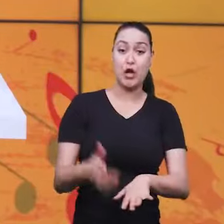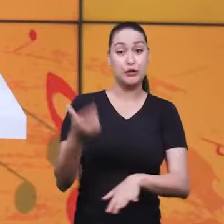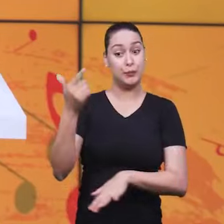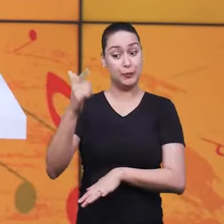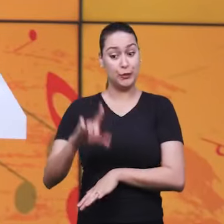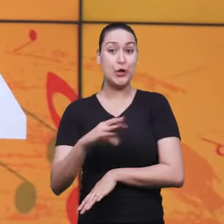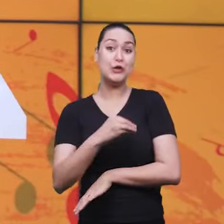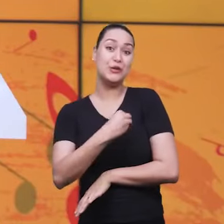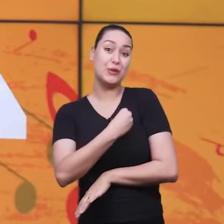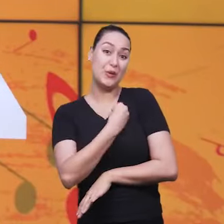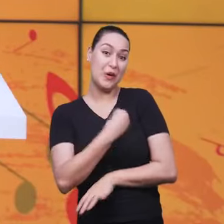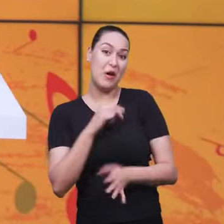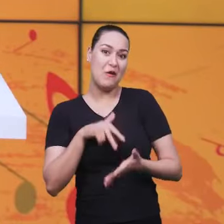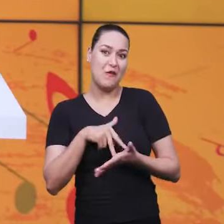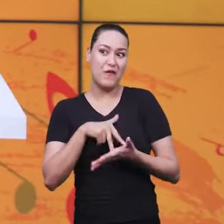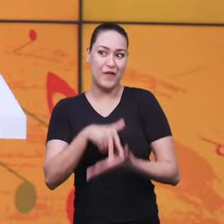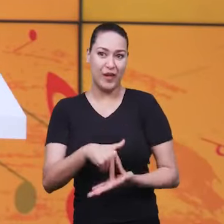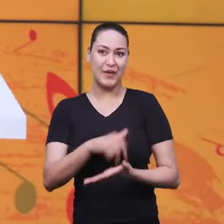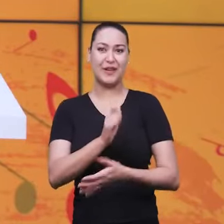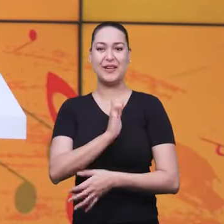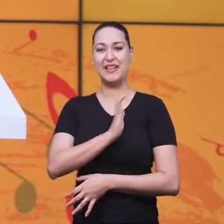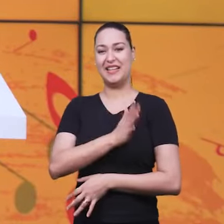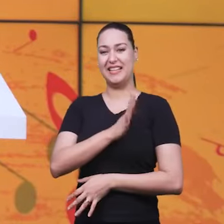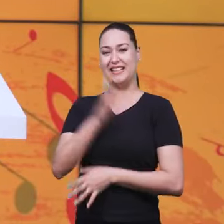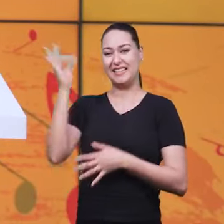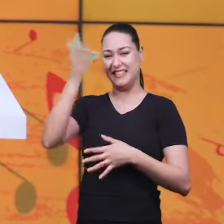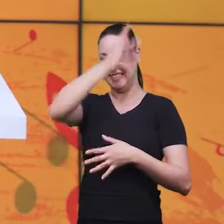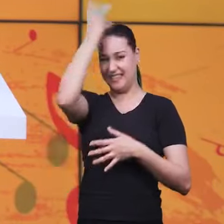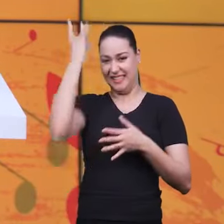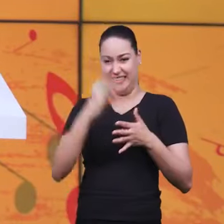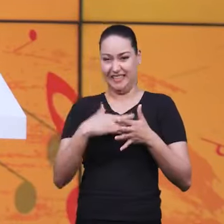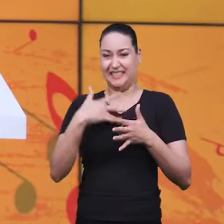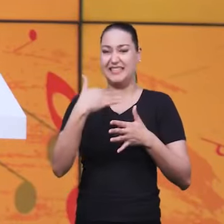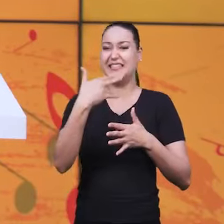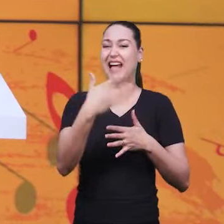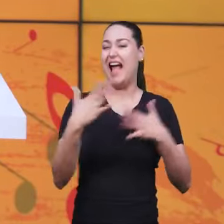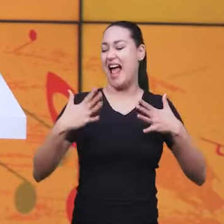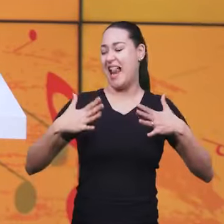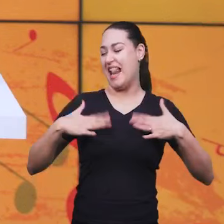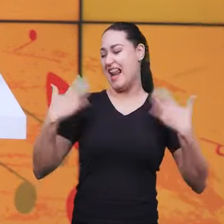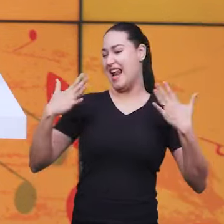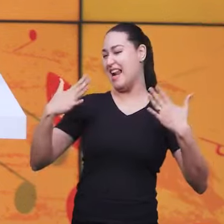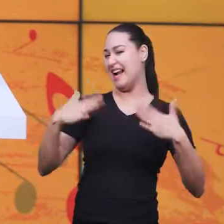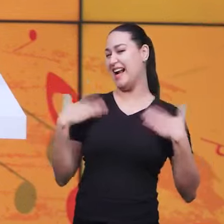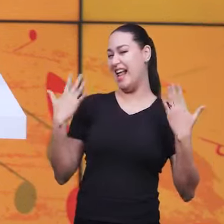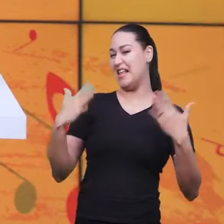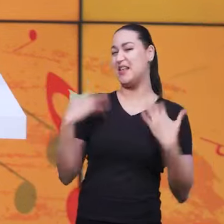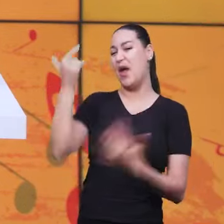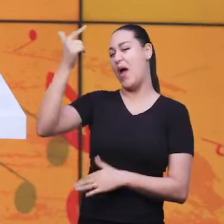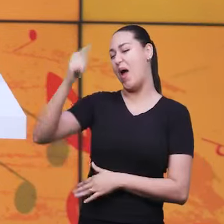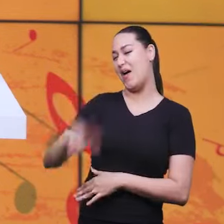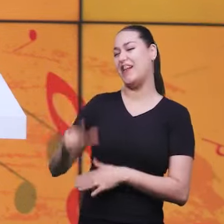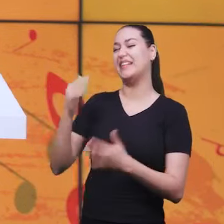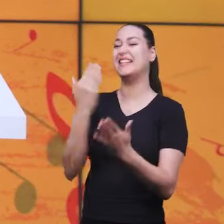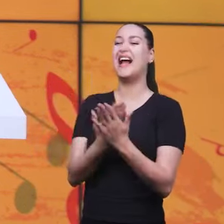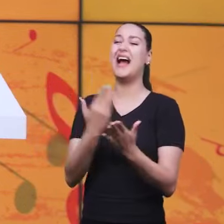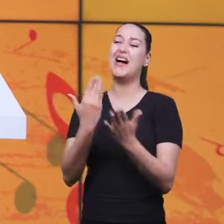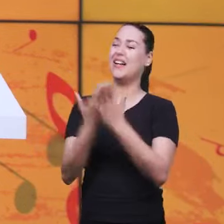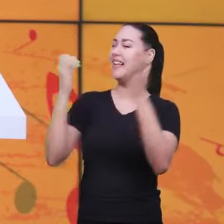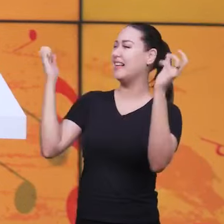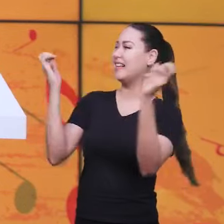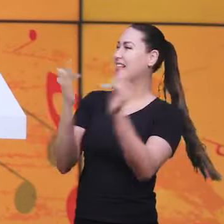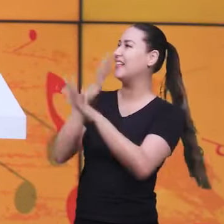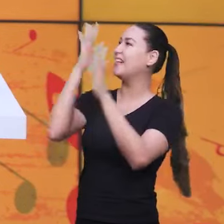aqui firmes, com o coração cheio do Espírito Santo, alegre para mais uma aula.